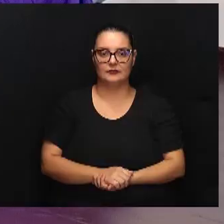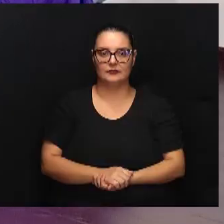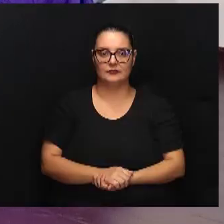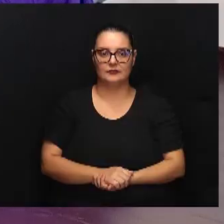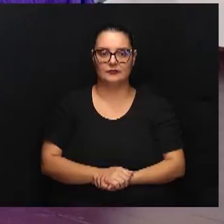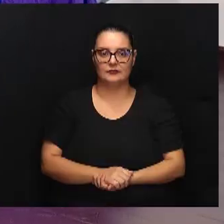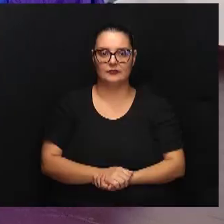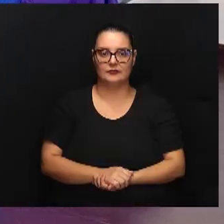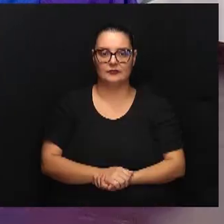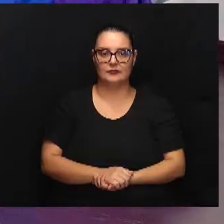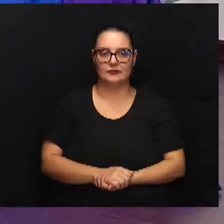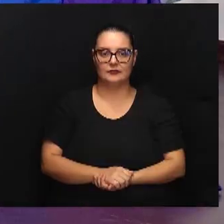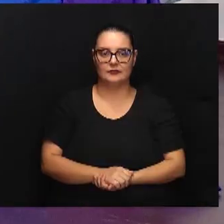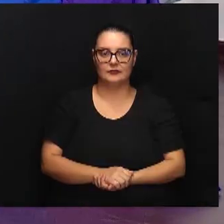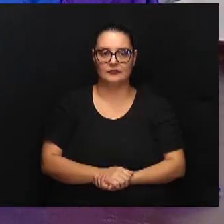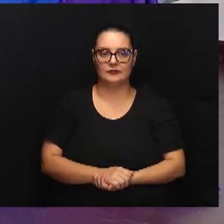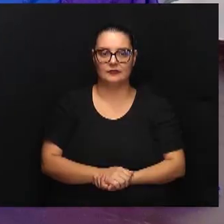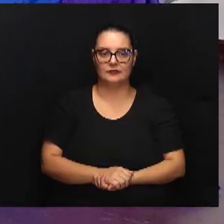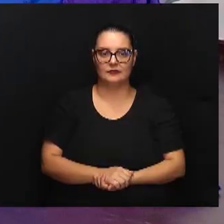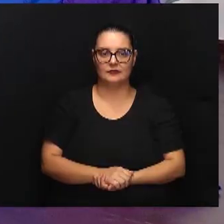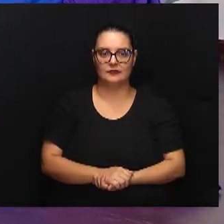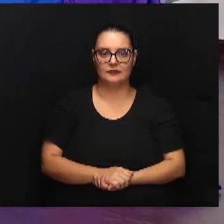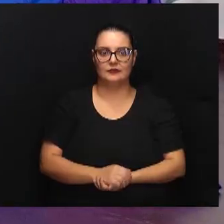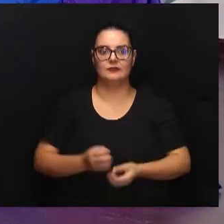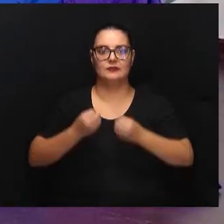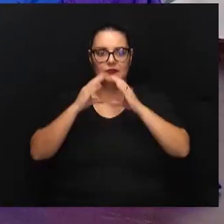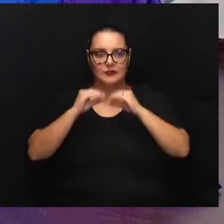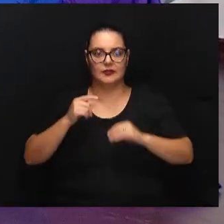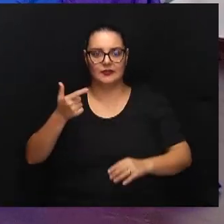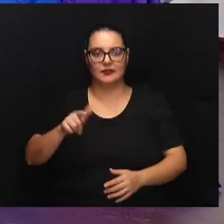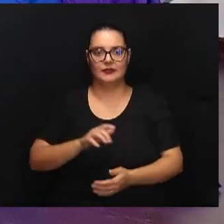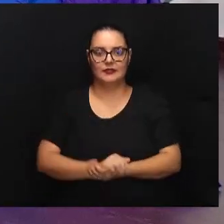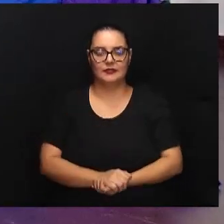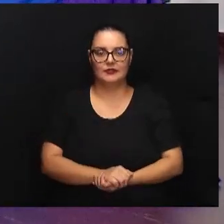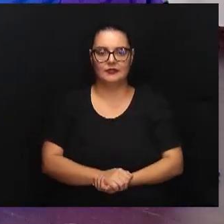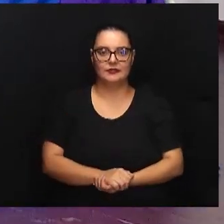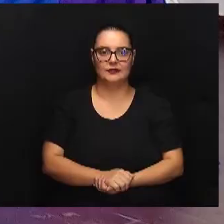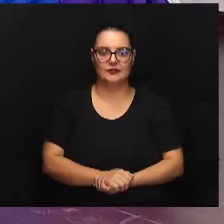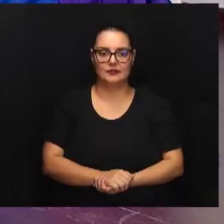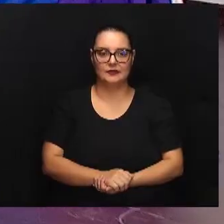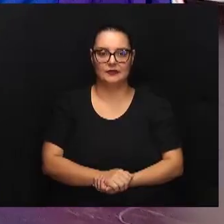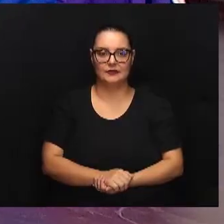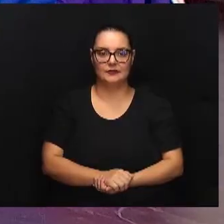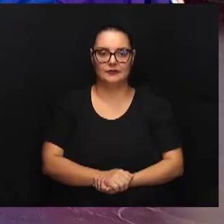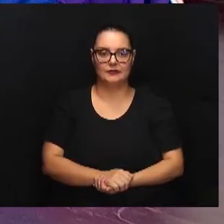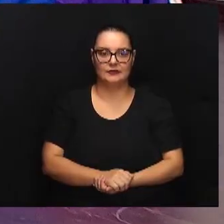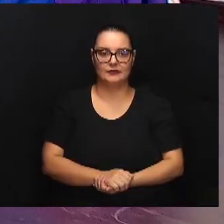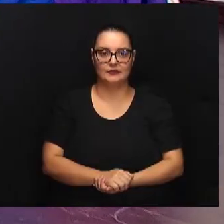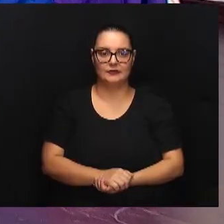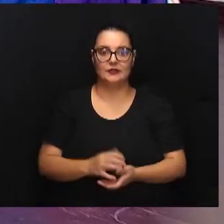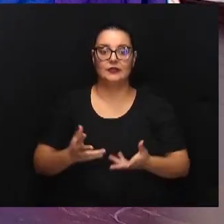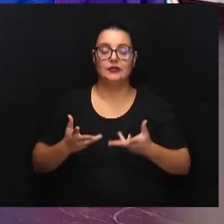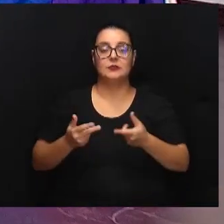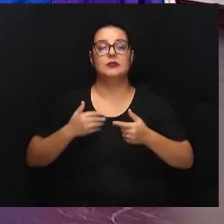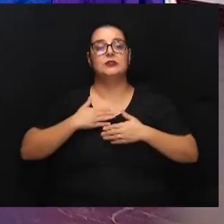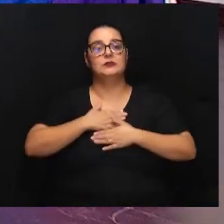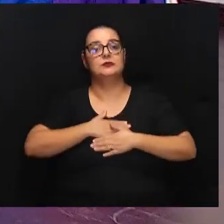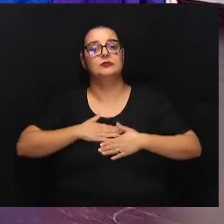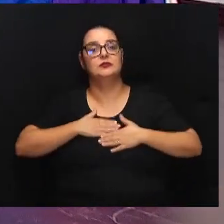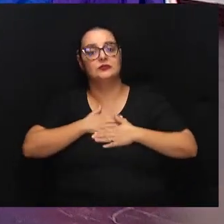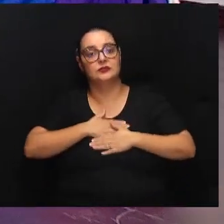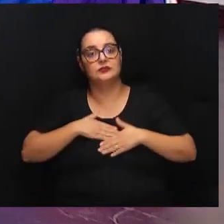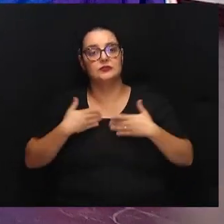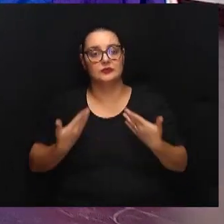Boa noite novamente. É rico demais e é gostoso demais, né, estar nesse espaço rodeado